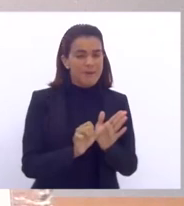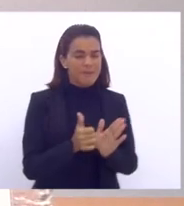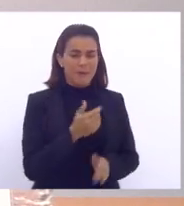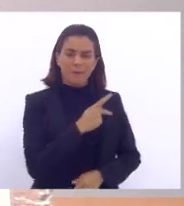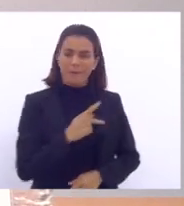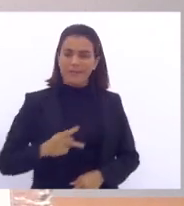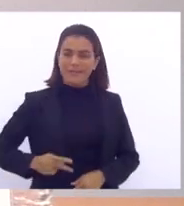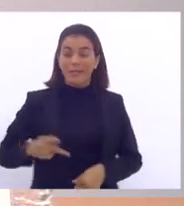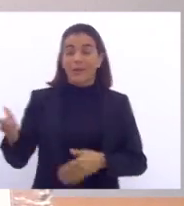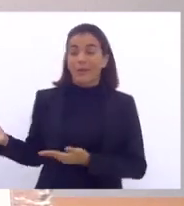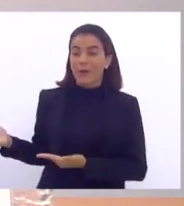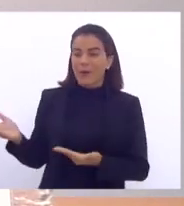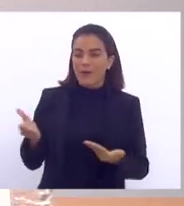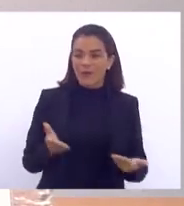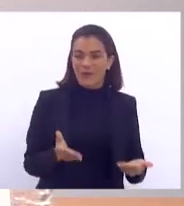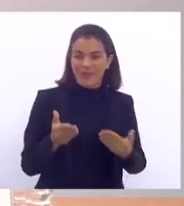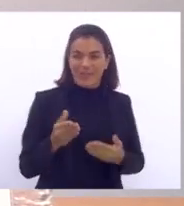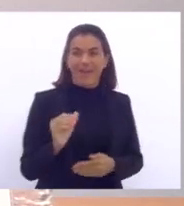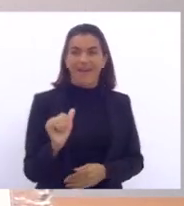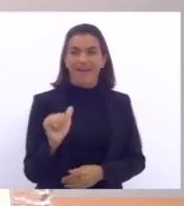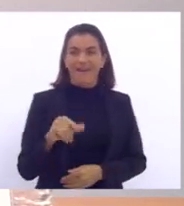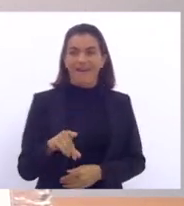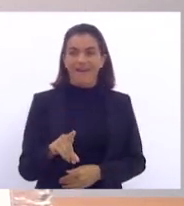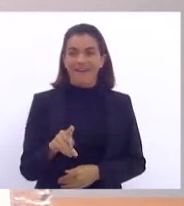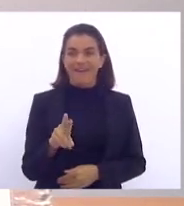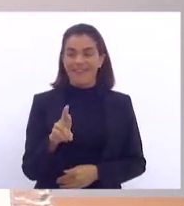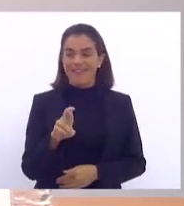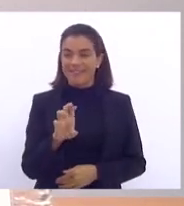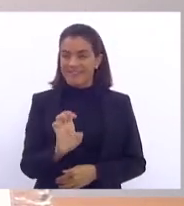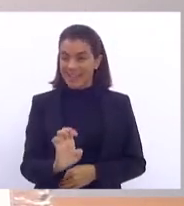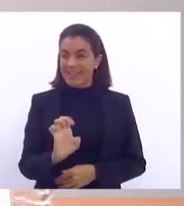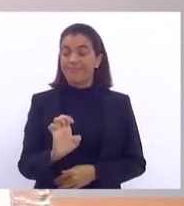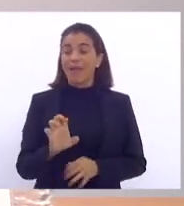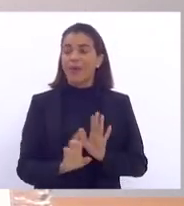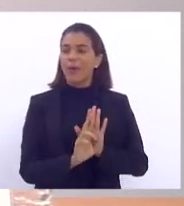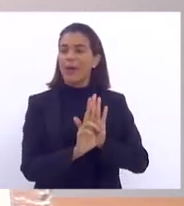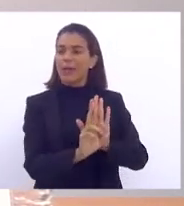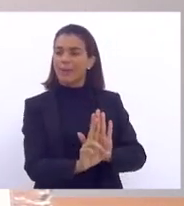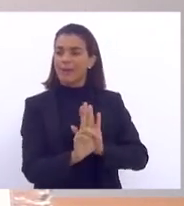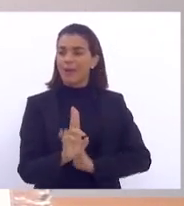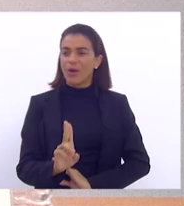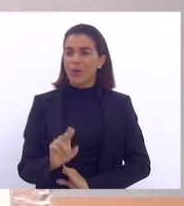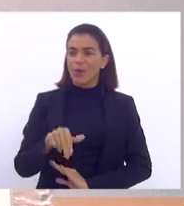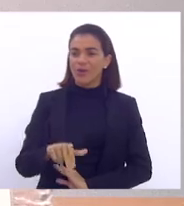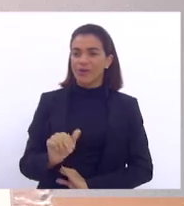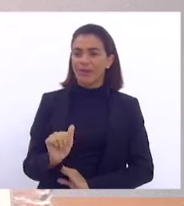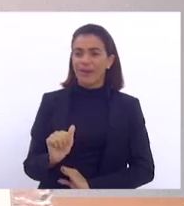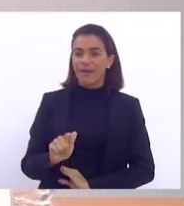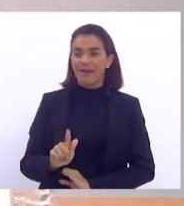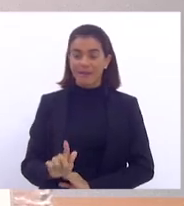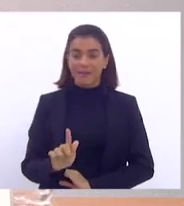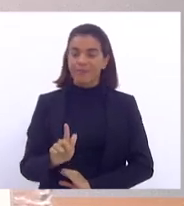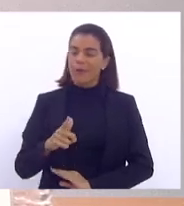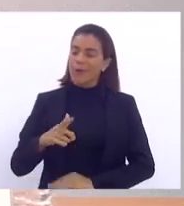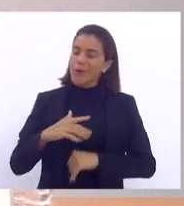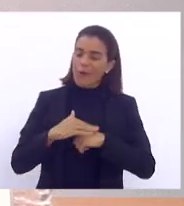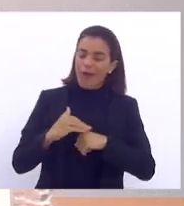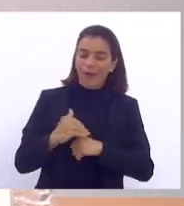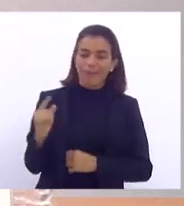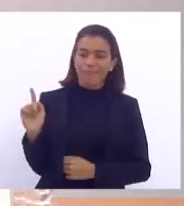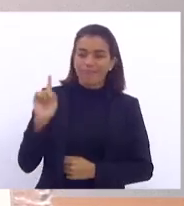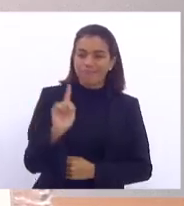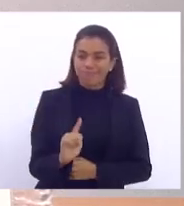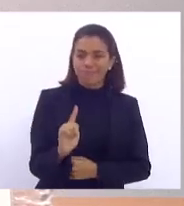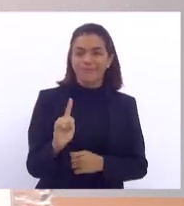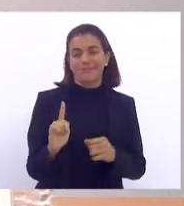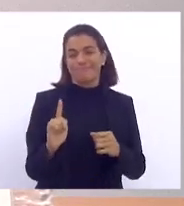eu gostaria de convidar o Dr André maimone e nosso representante da unali que veio com muito carinho prestigiar o nosso evento diretamente